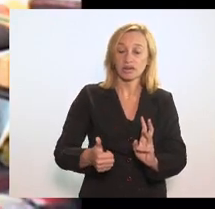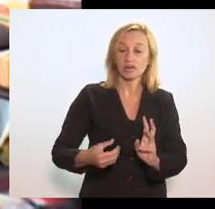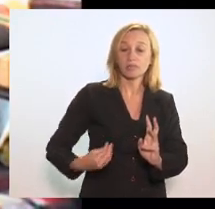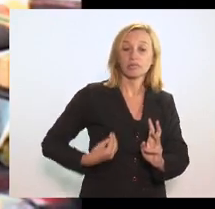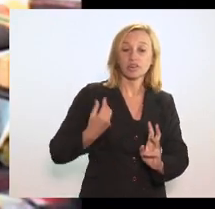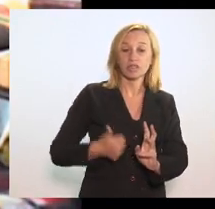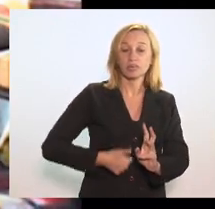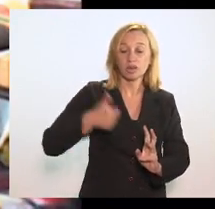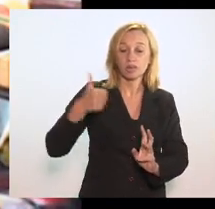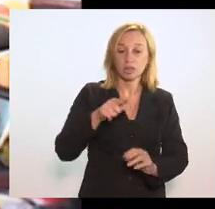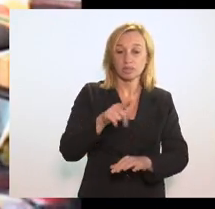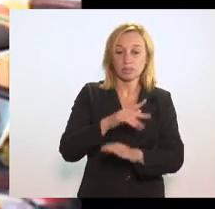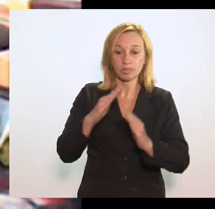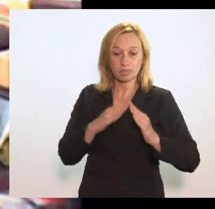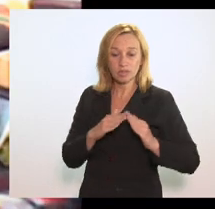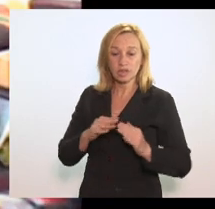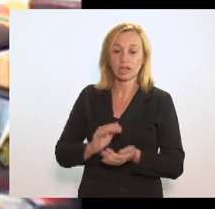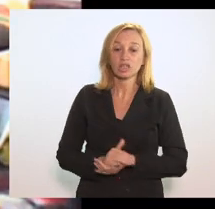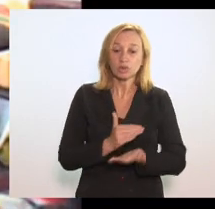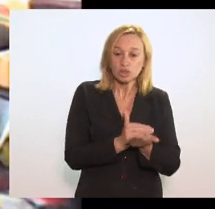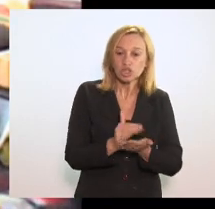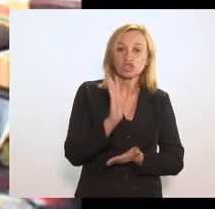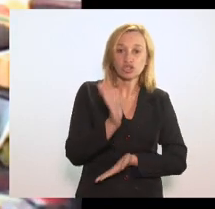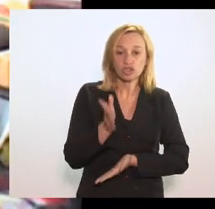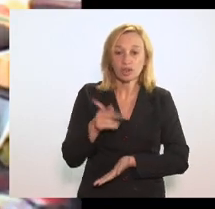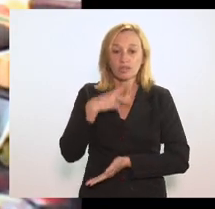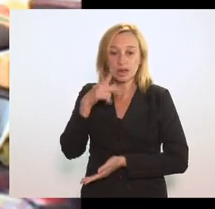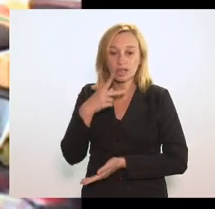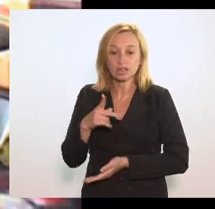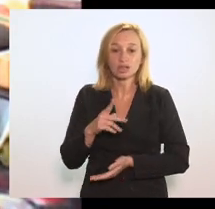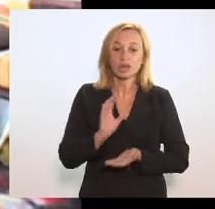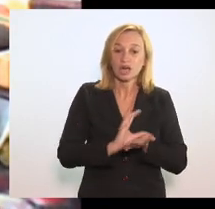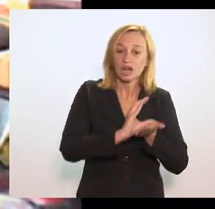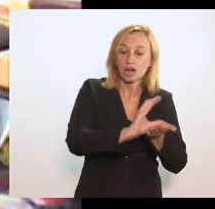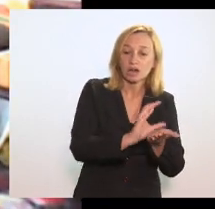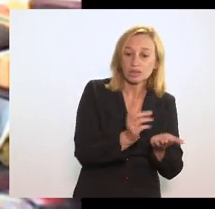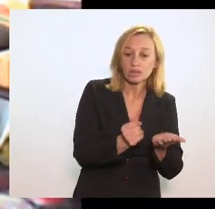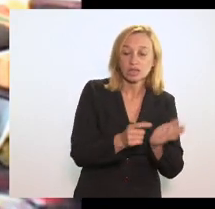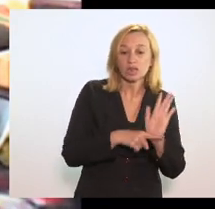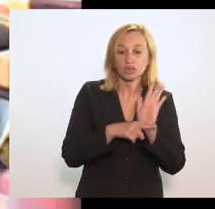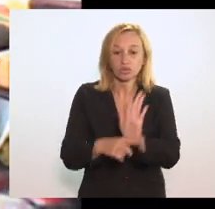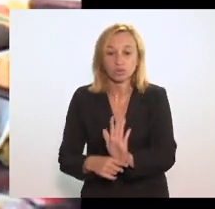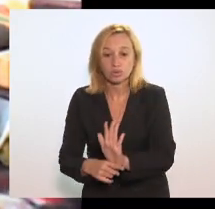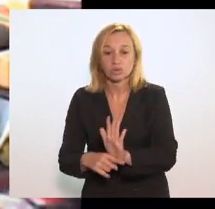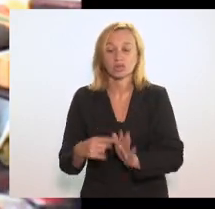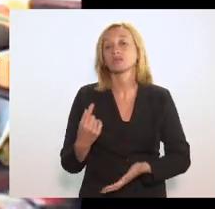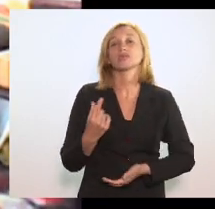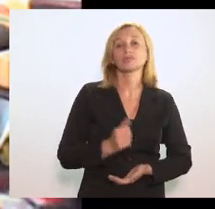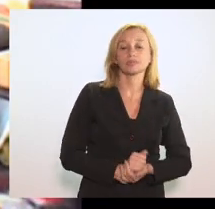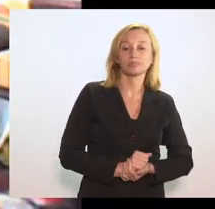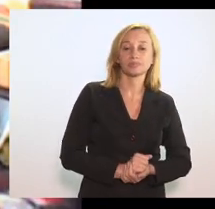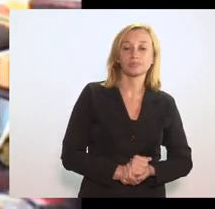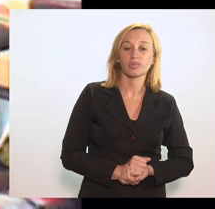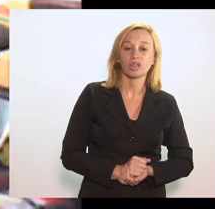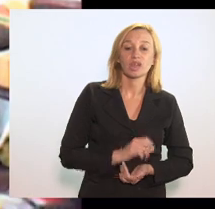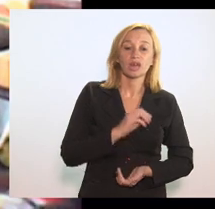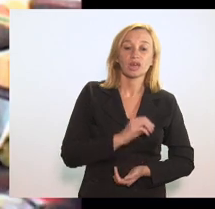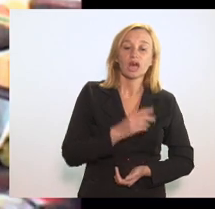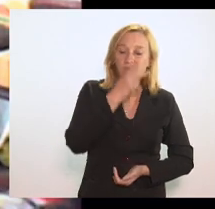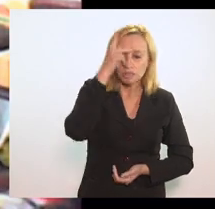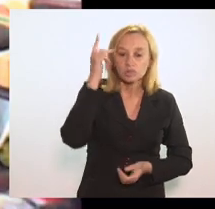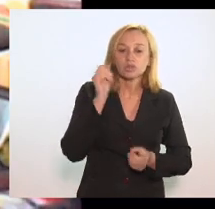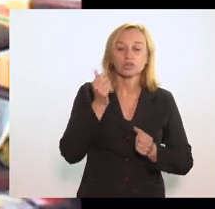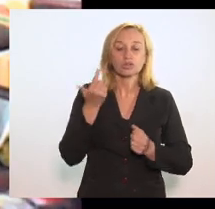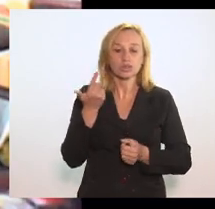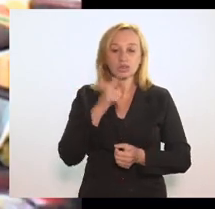Nós do PSOL temos desde o início defendendo auxílio emergencial, política de renda mínima, para que as pessoas possam ficar